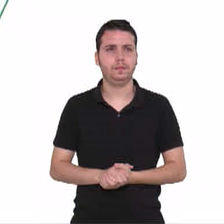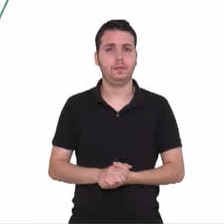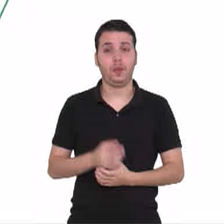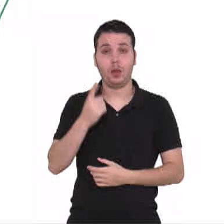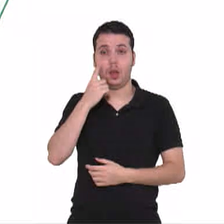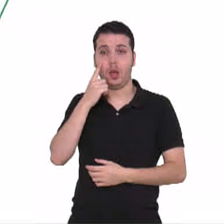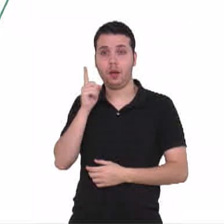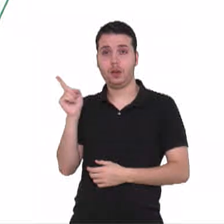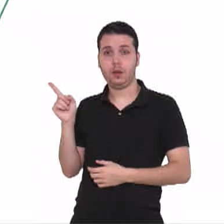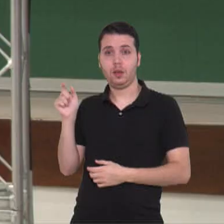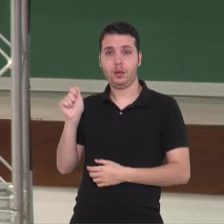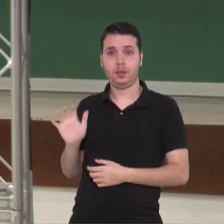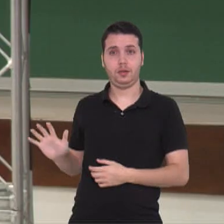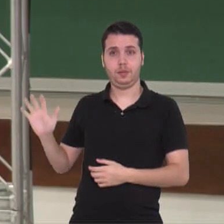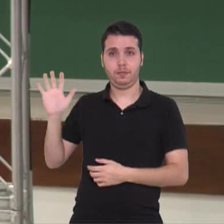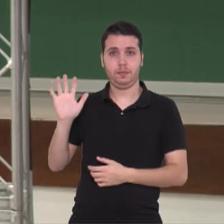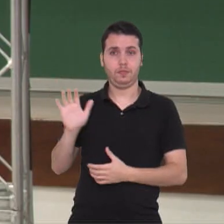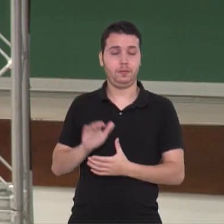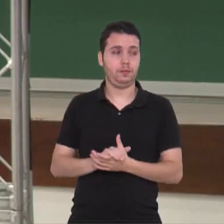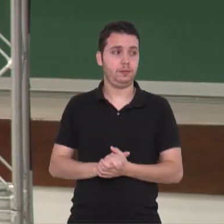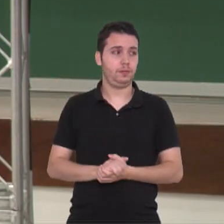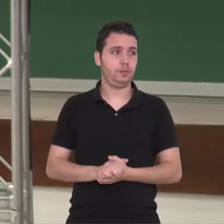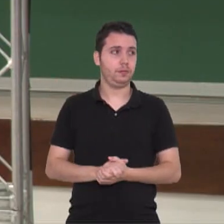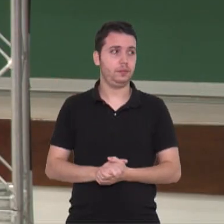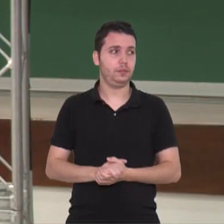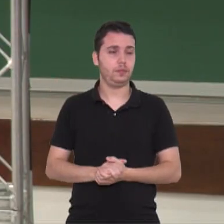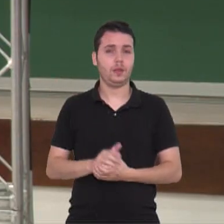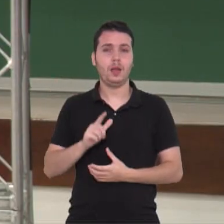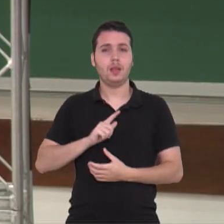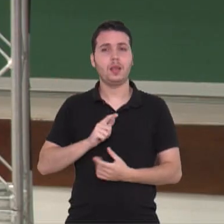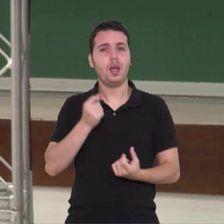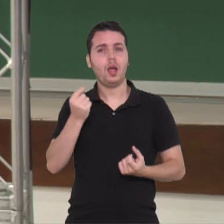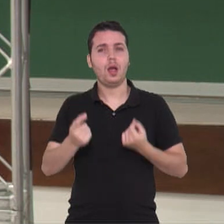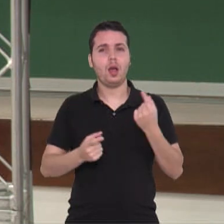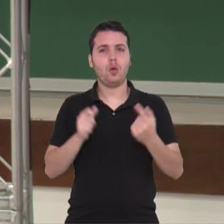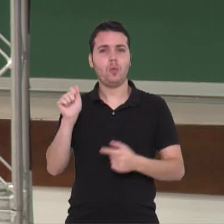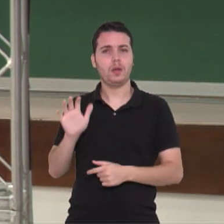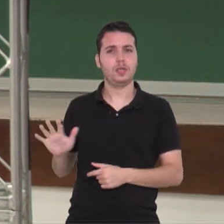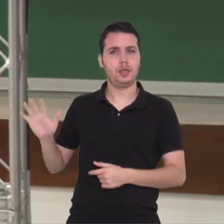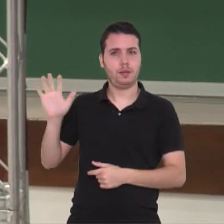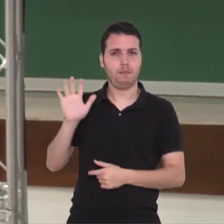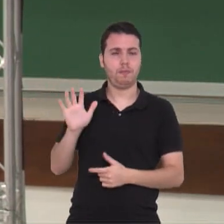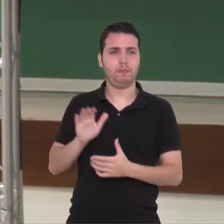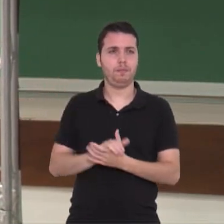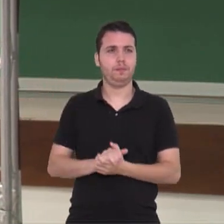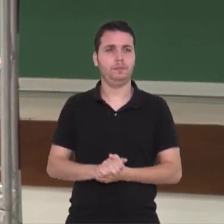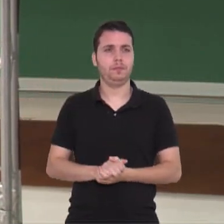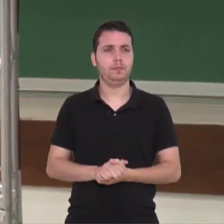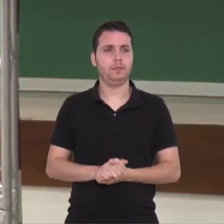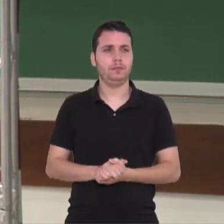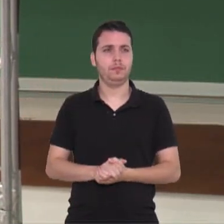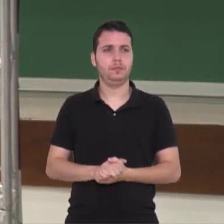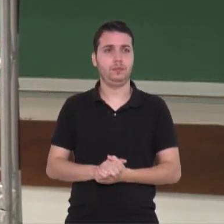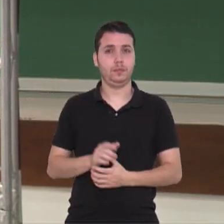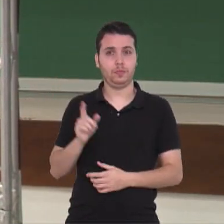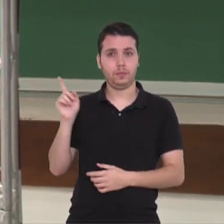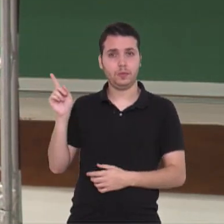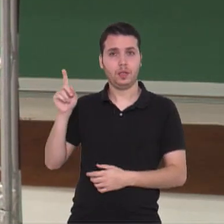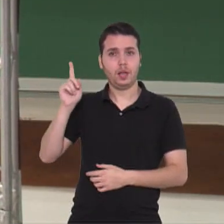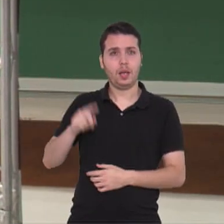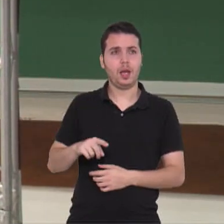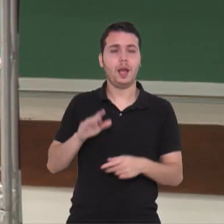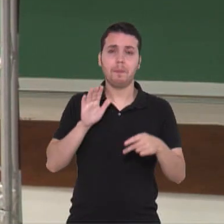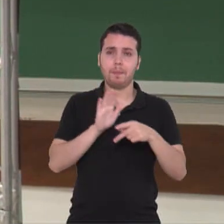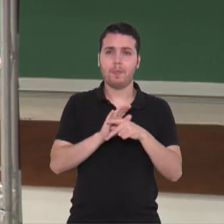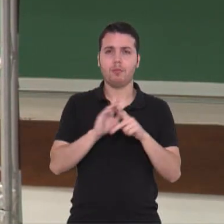Aqui nós temos algumas ilustrações. Então nós temos aqui, né? Isso daqui é parte de uma